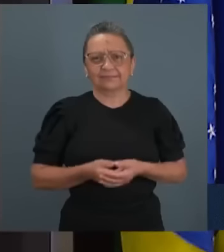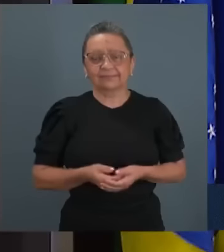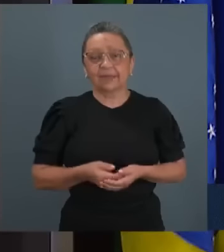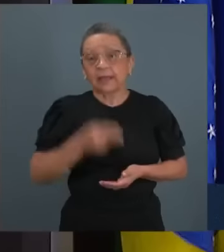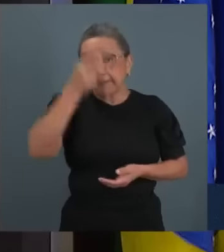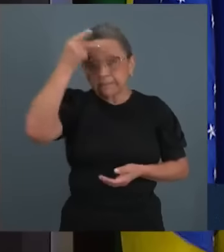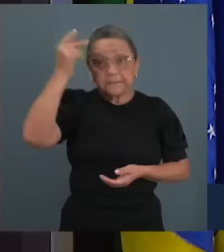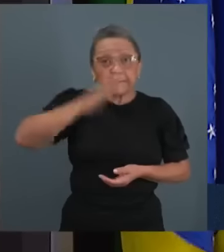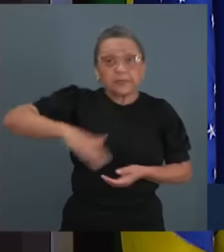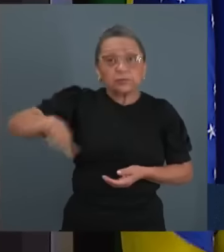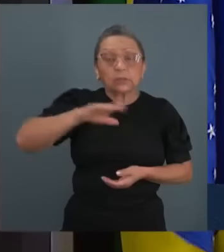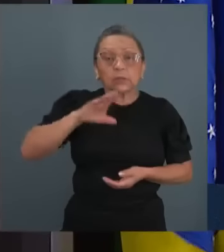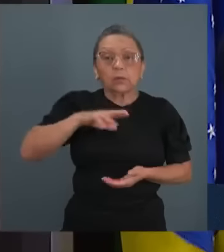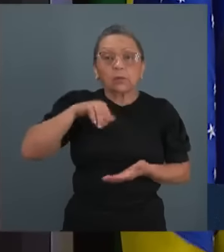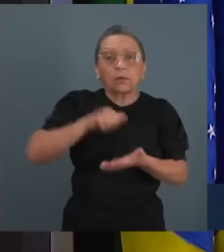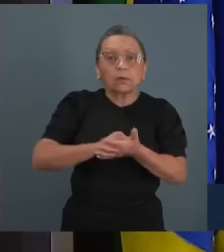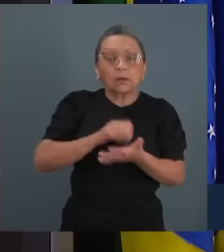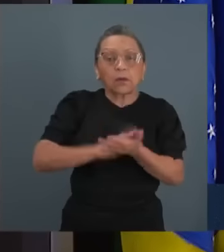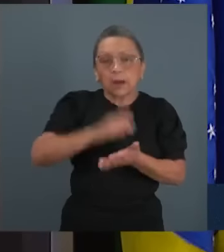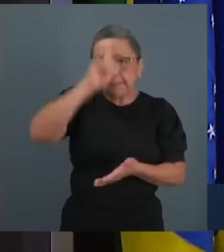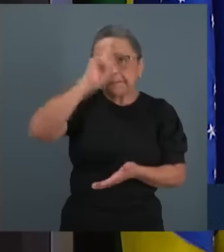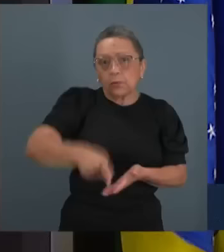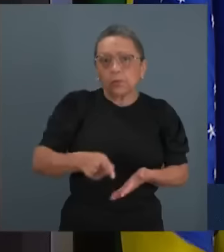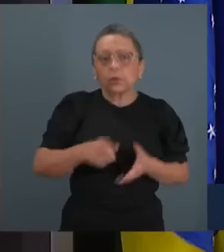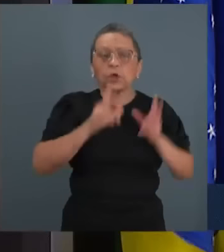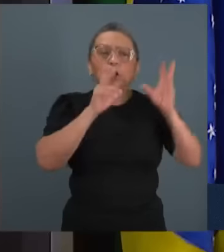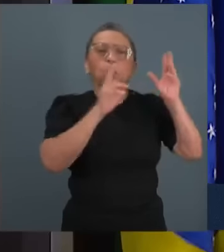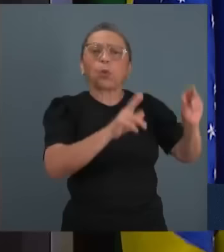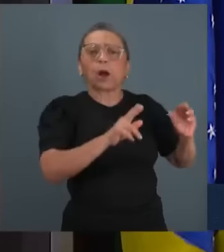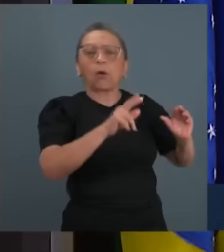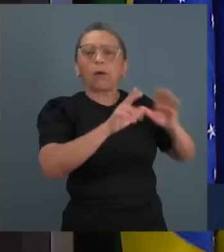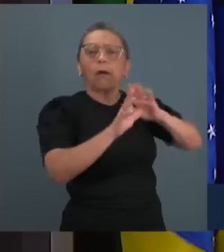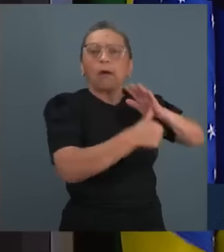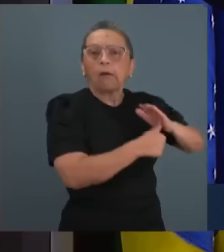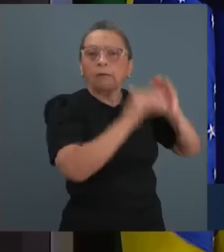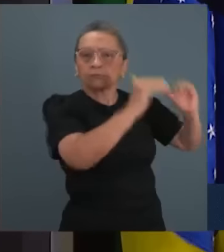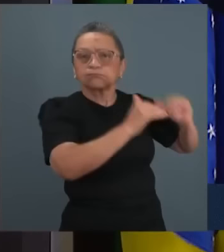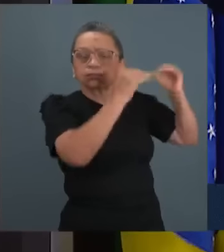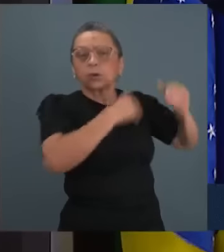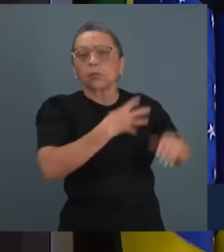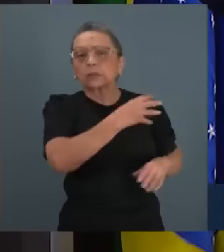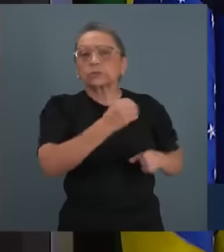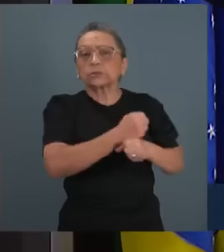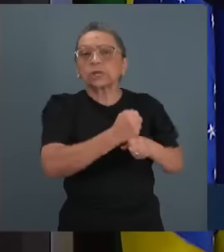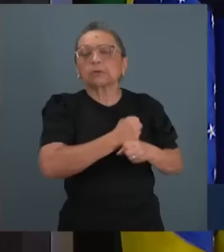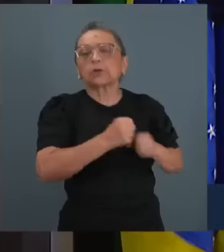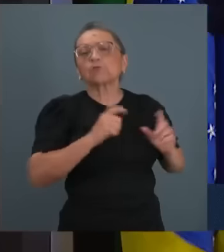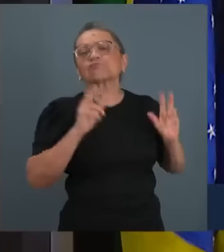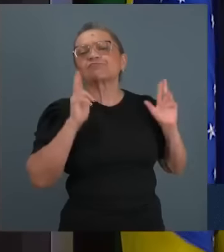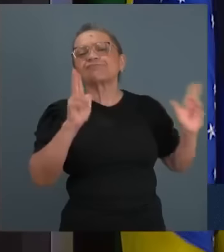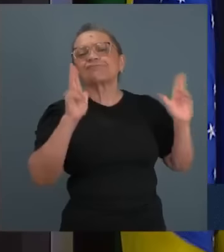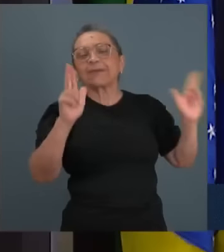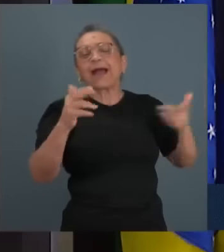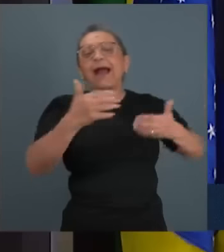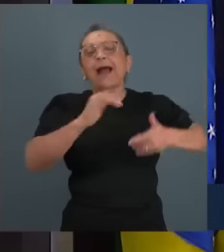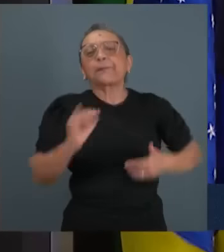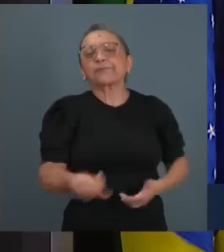Pessoas que estão com penas aí de grandes corruptos, de 400 anos, que estão curtindo suas